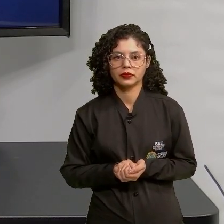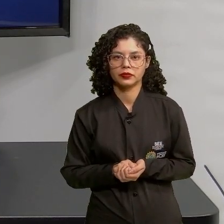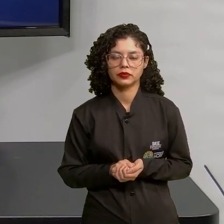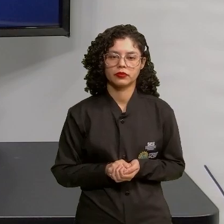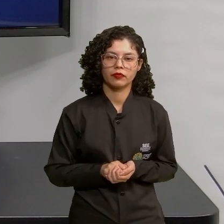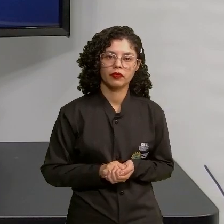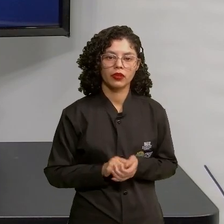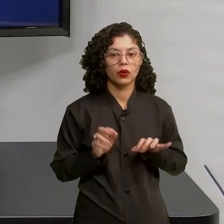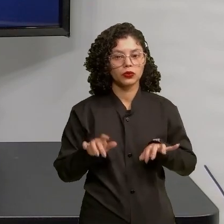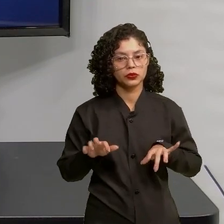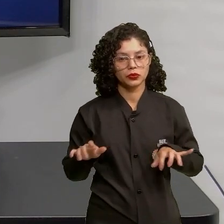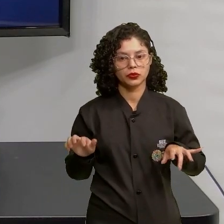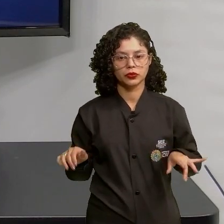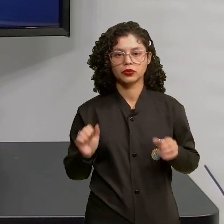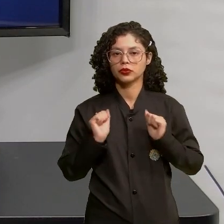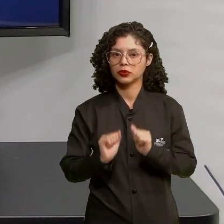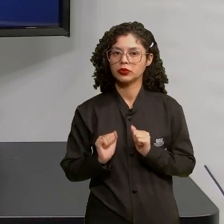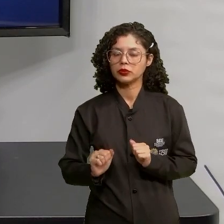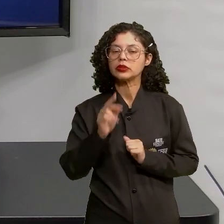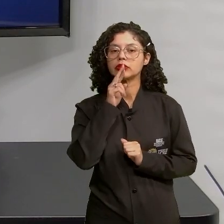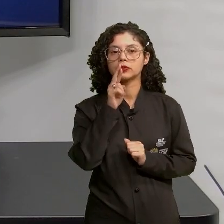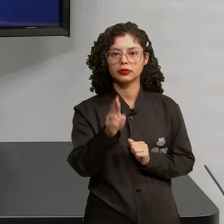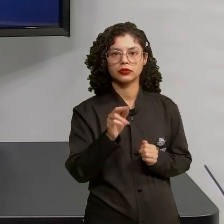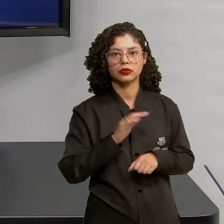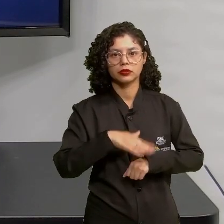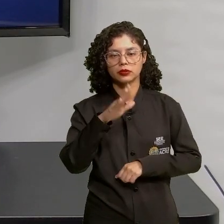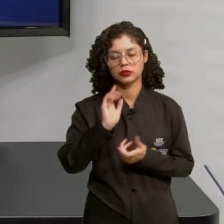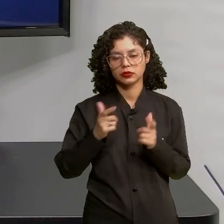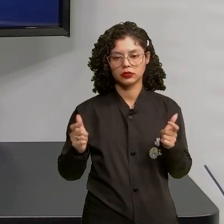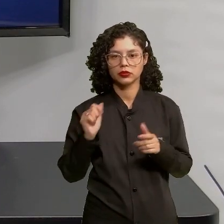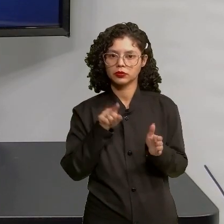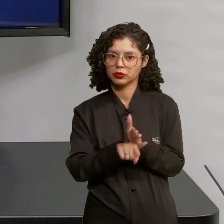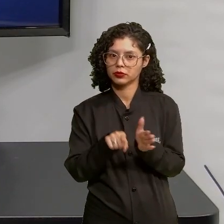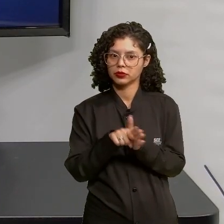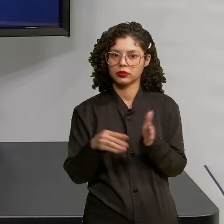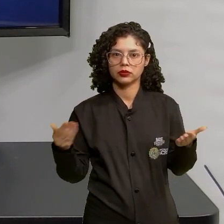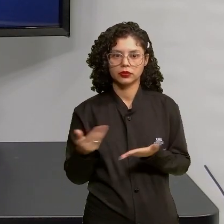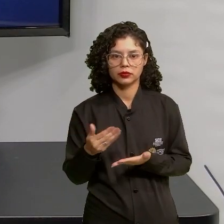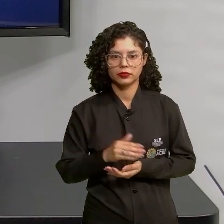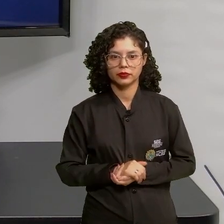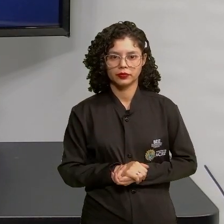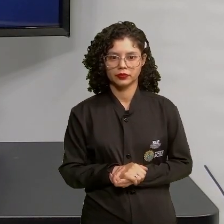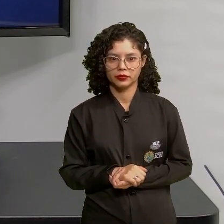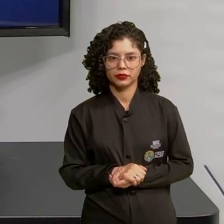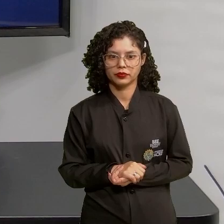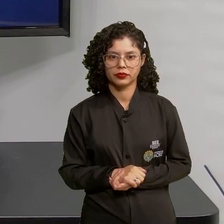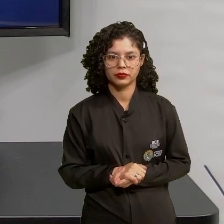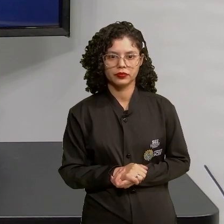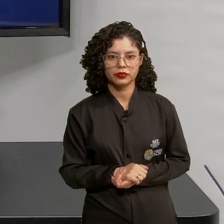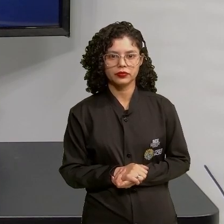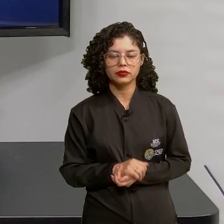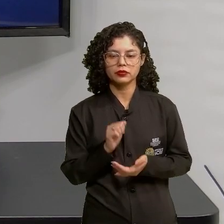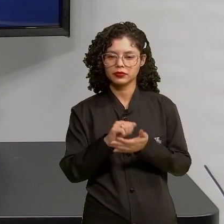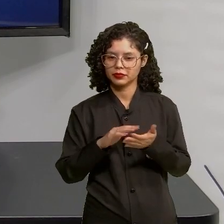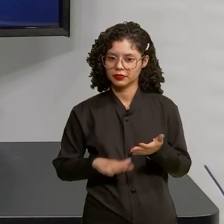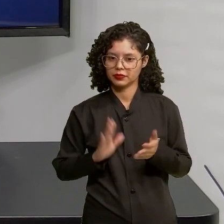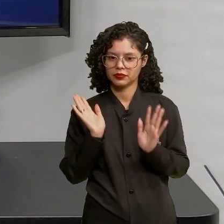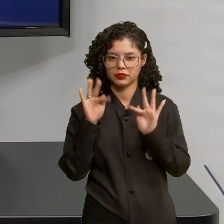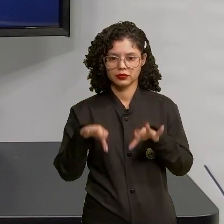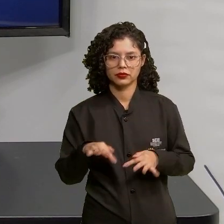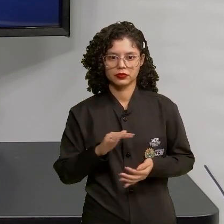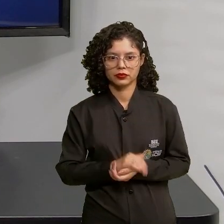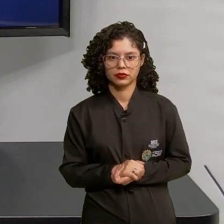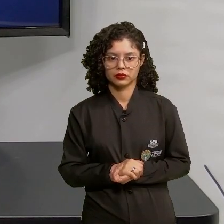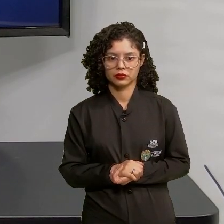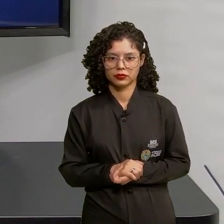os teclados, para que você possa responder o maior número de questões agora, tá bom? A gente vai para a atividade e no final